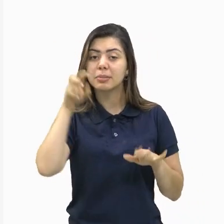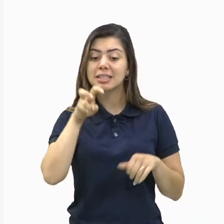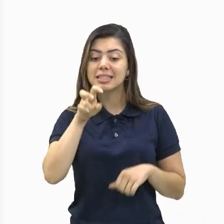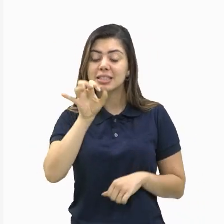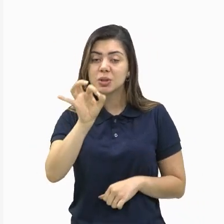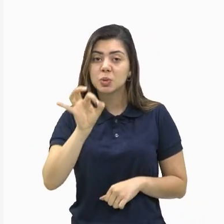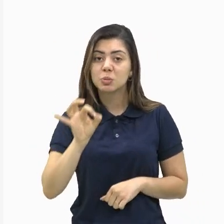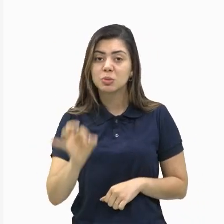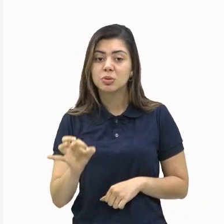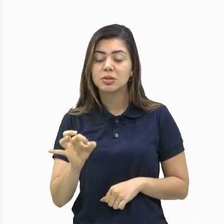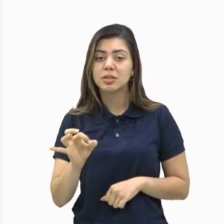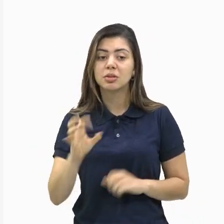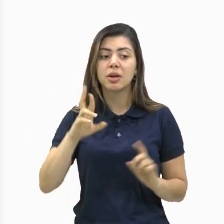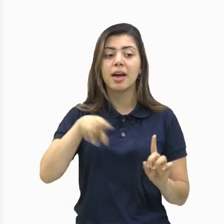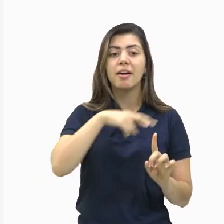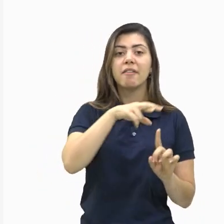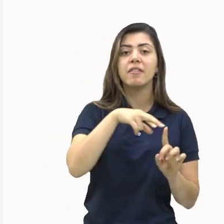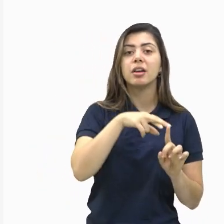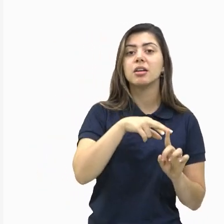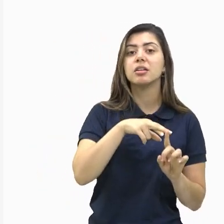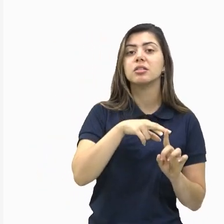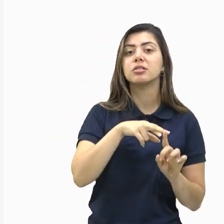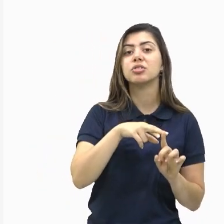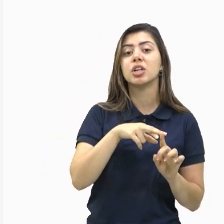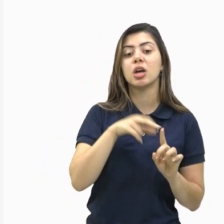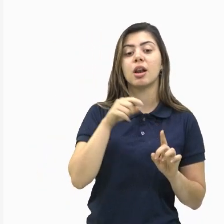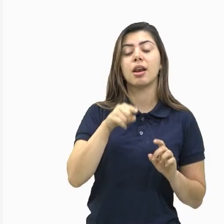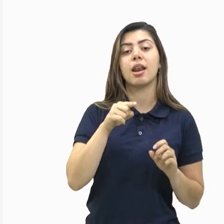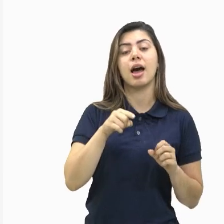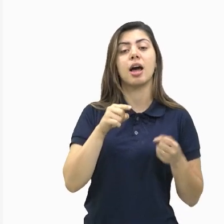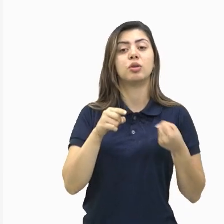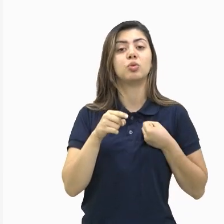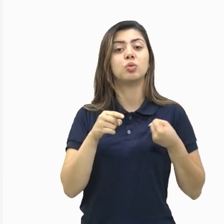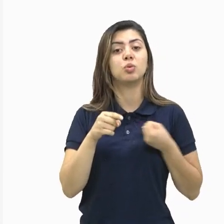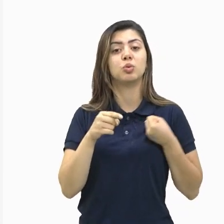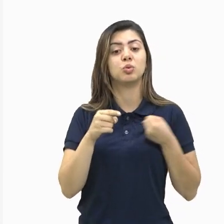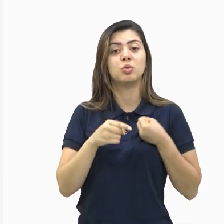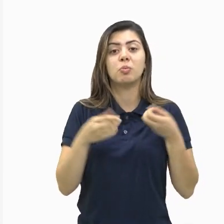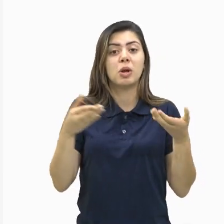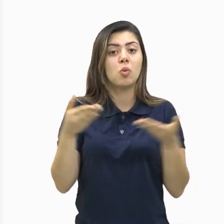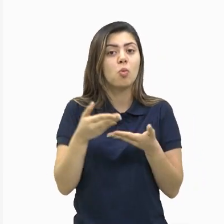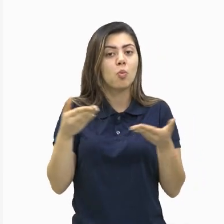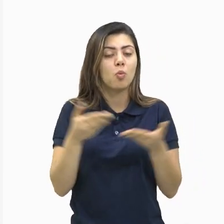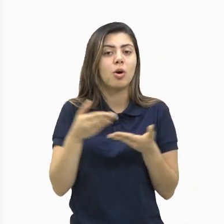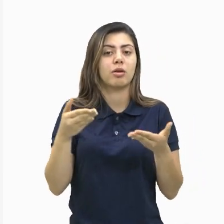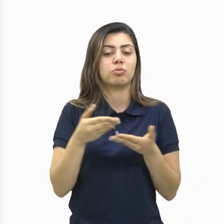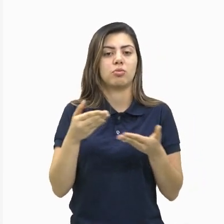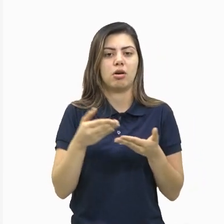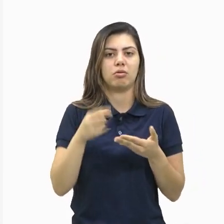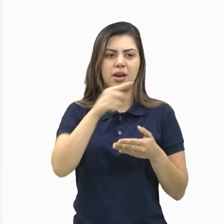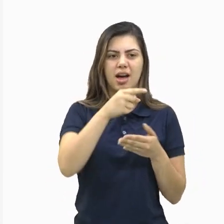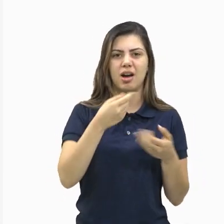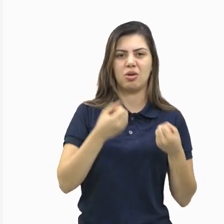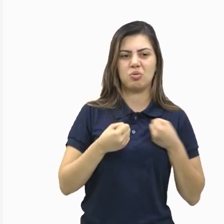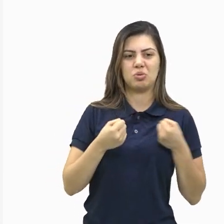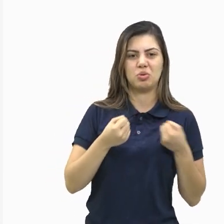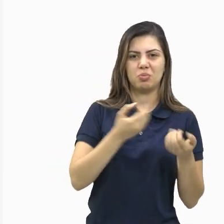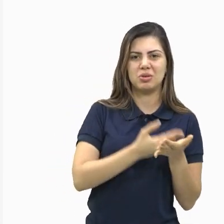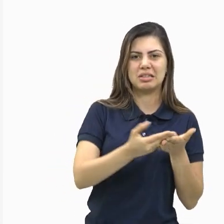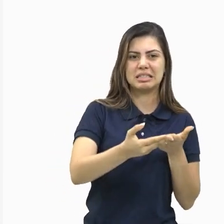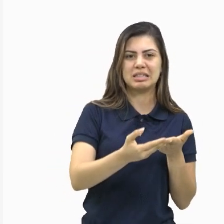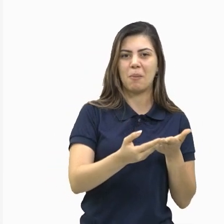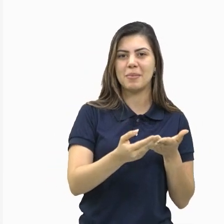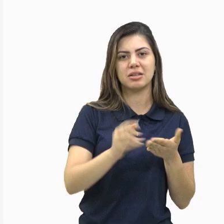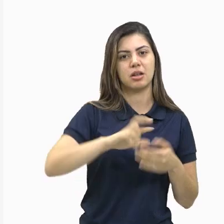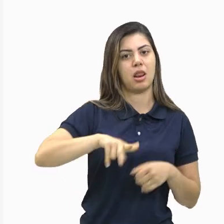Lembrando que deve ser em cima do valor atual e não do inicial. Tá bom? Sempre. O percentual